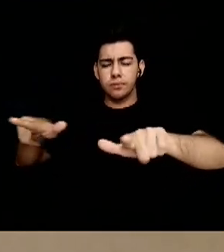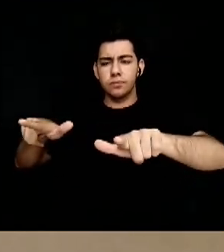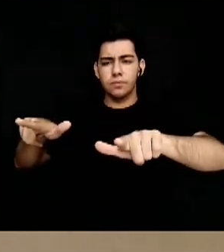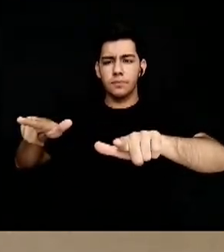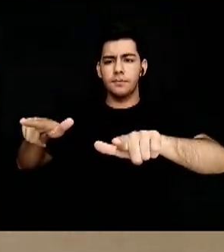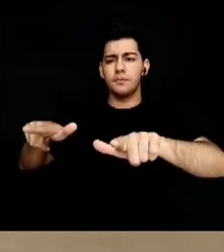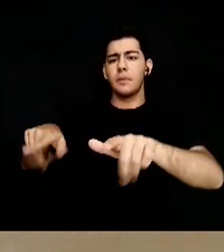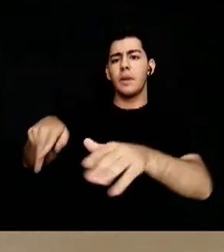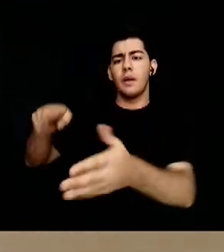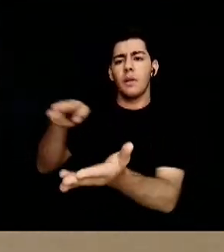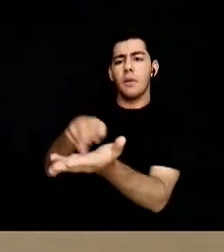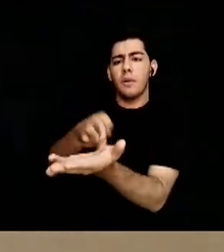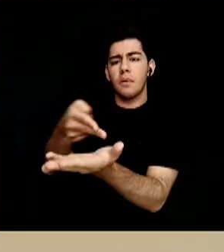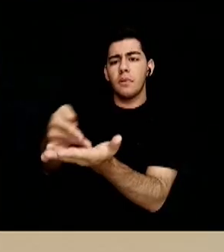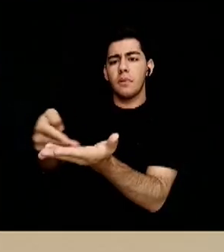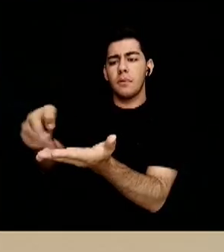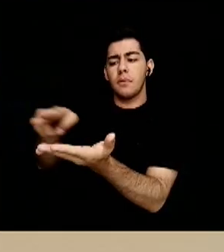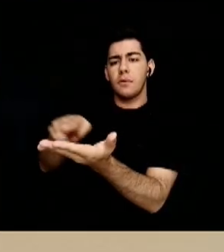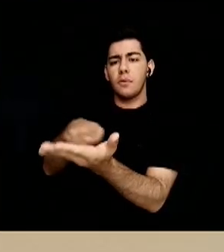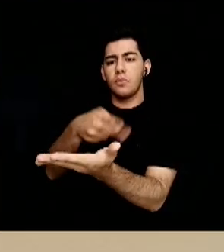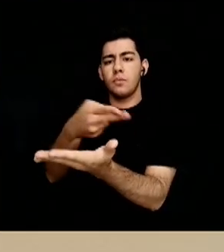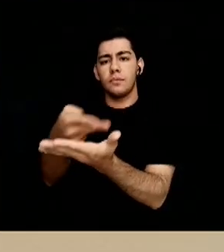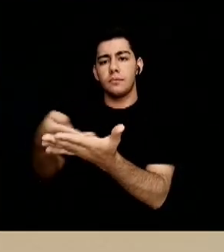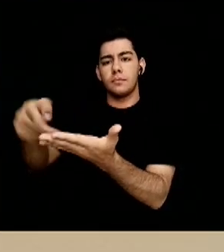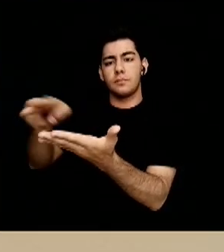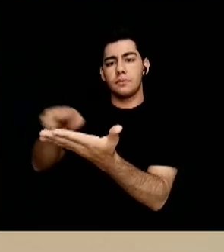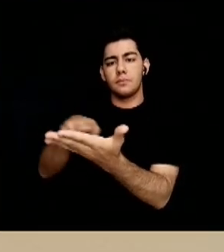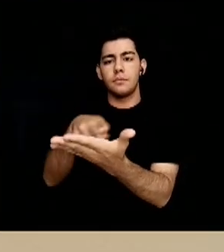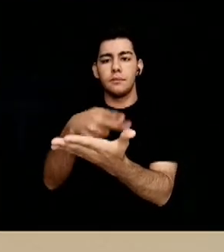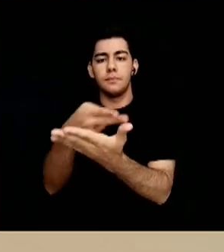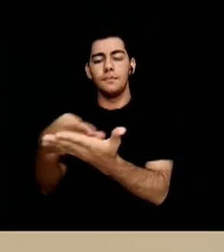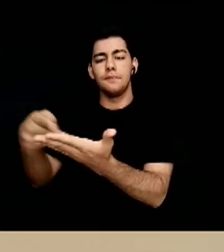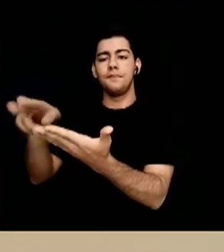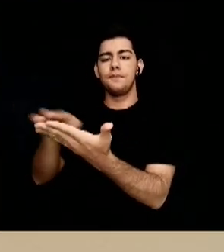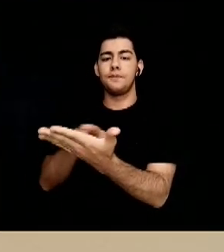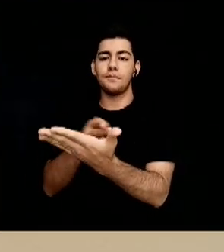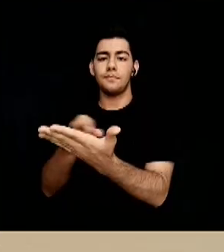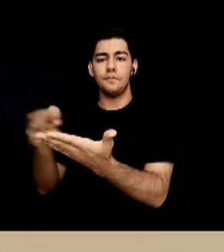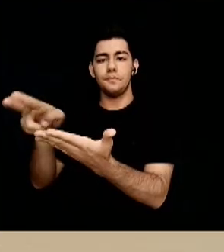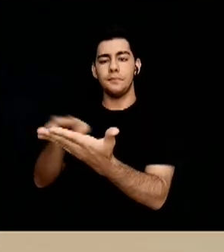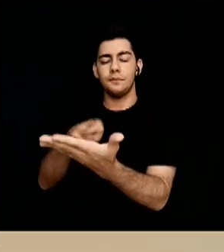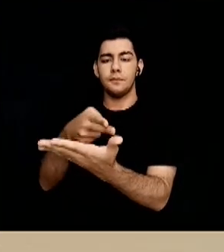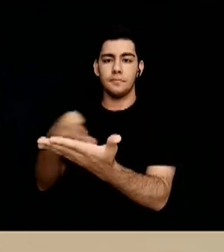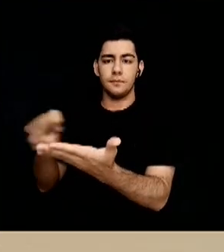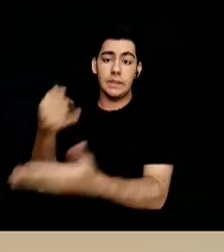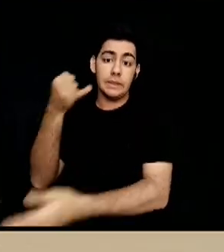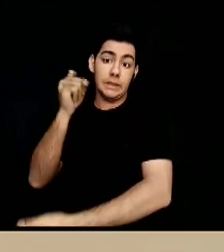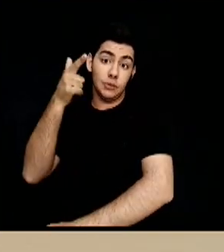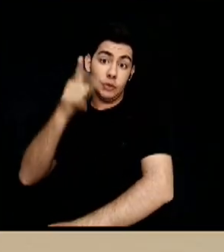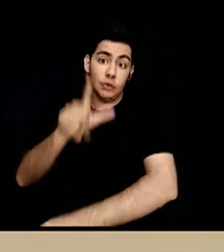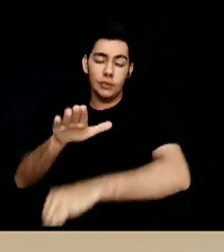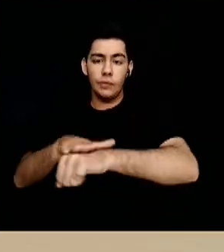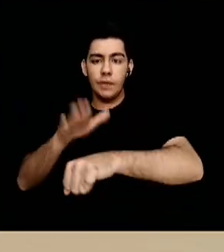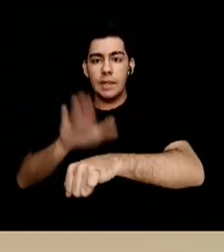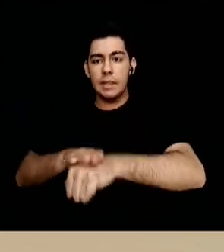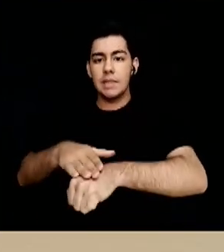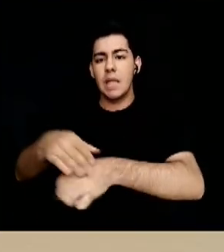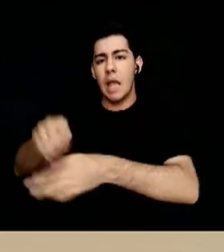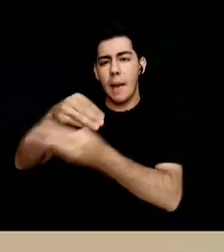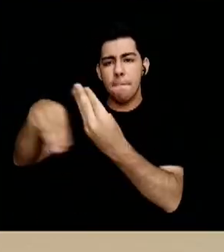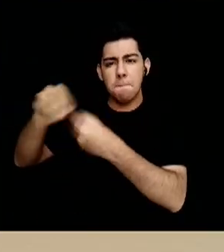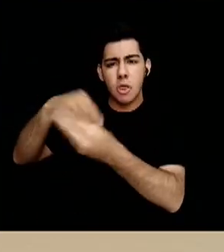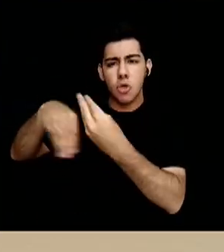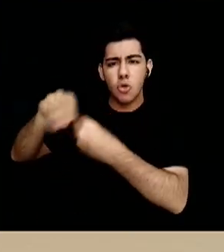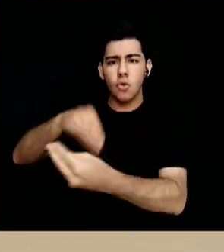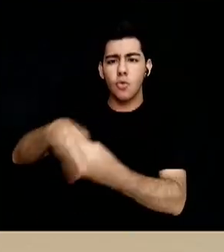de um lado para o outro, ó. Se eu consigo fazer essa mescla aqui no azulejo, eu consigo fazer na